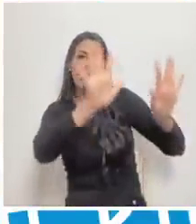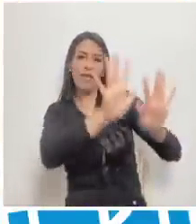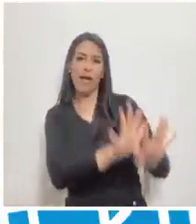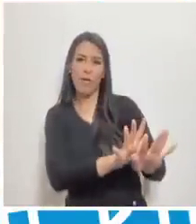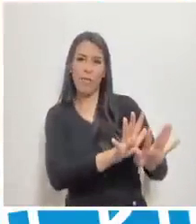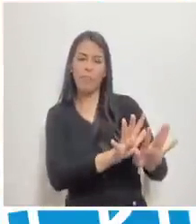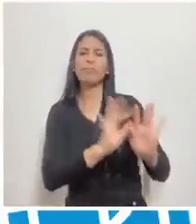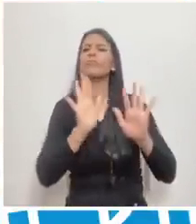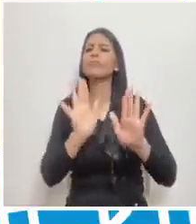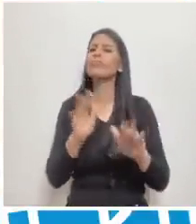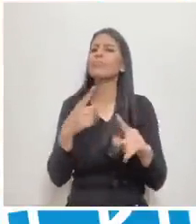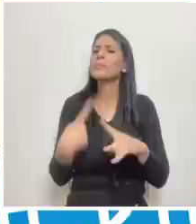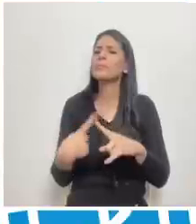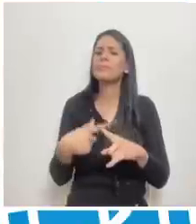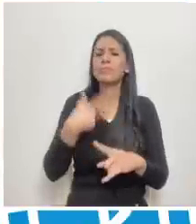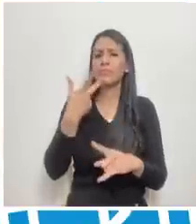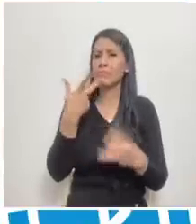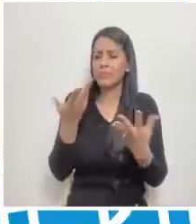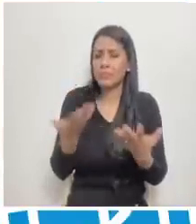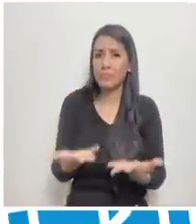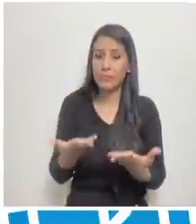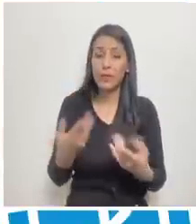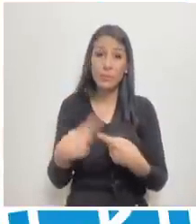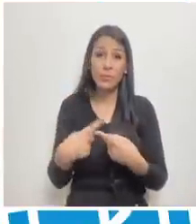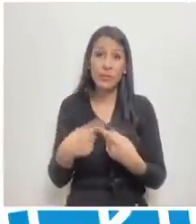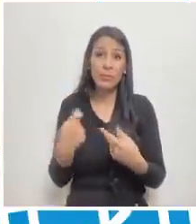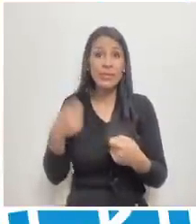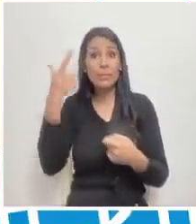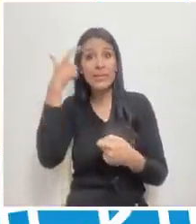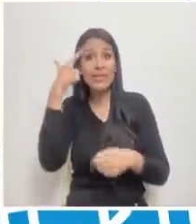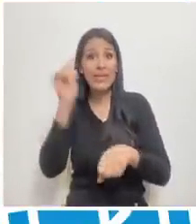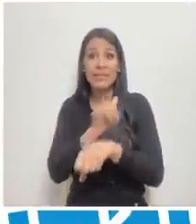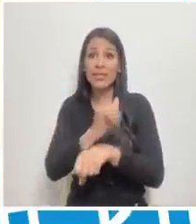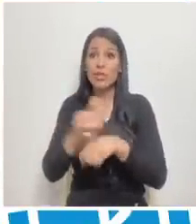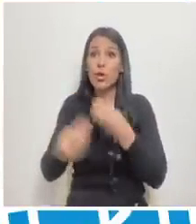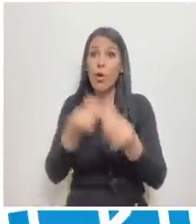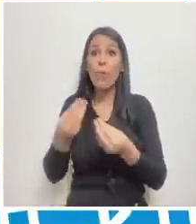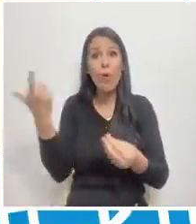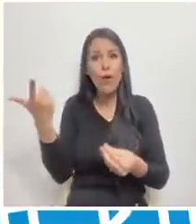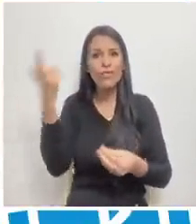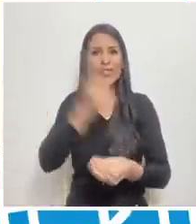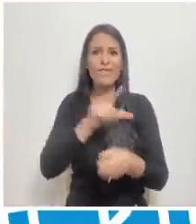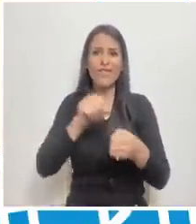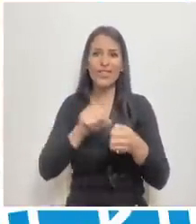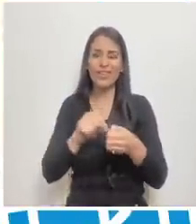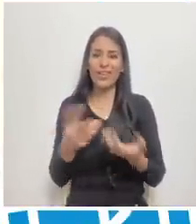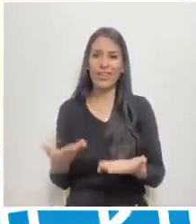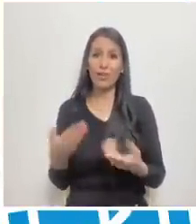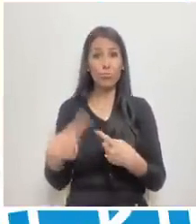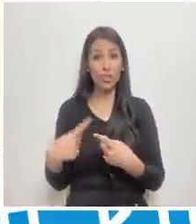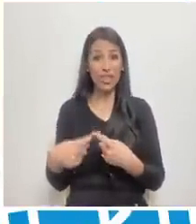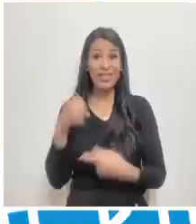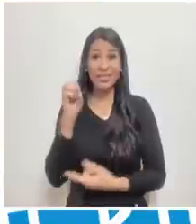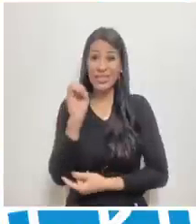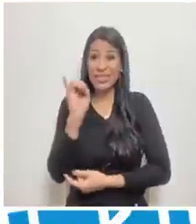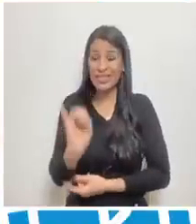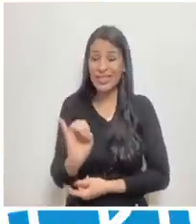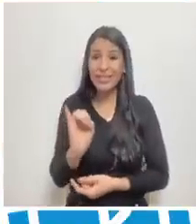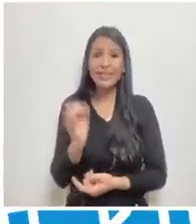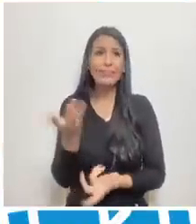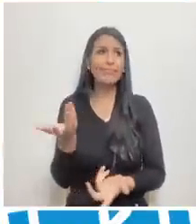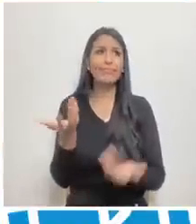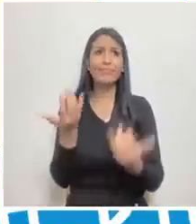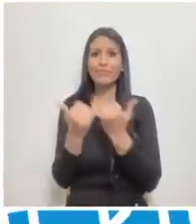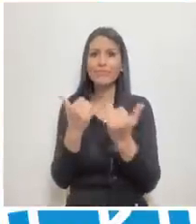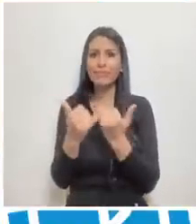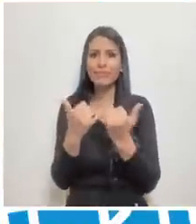isso? Para tornar execuível, né? Muito melhor você fazer isso do que fazer todo um bloco de todas